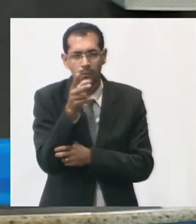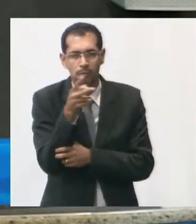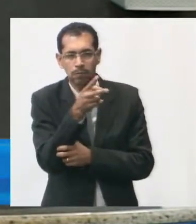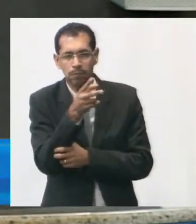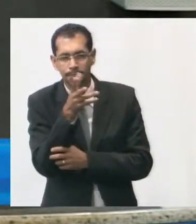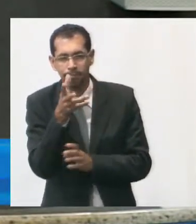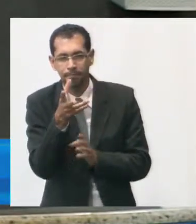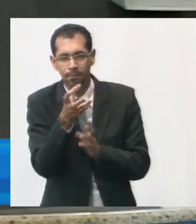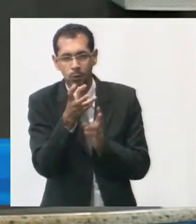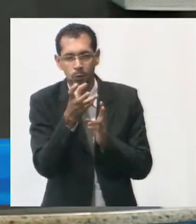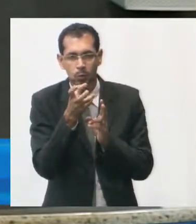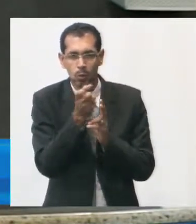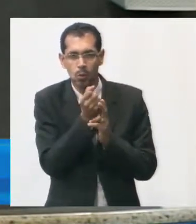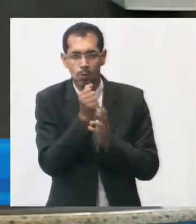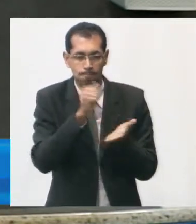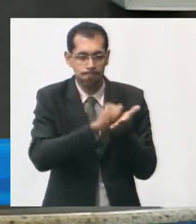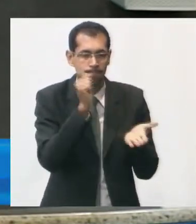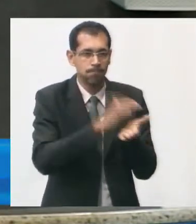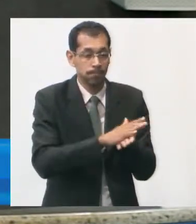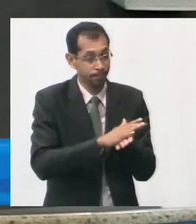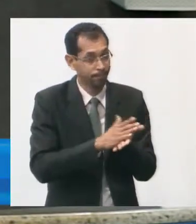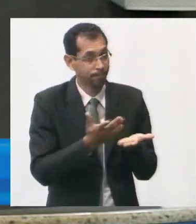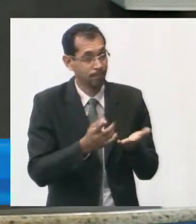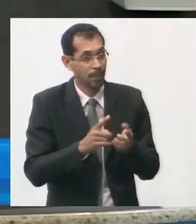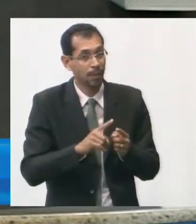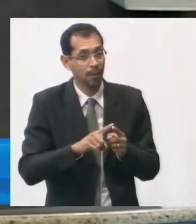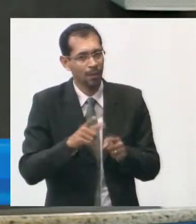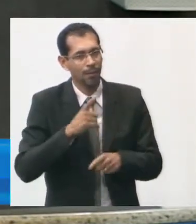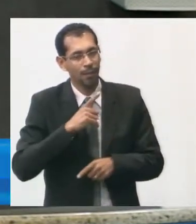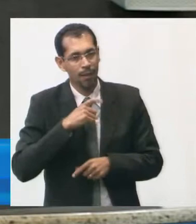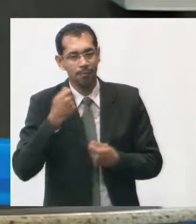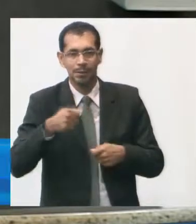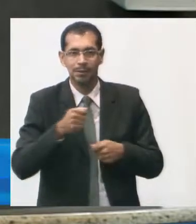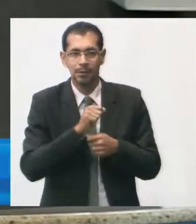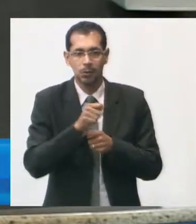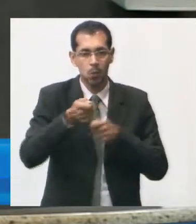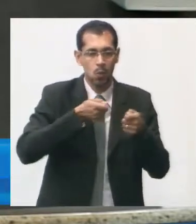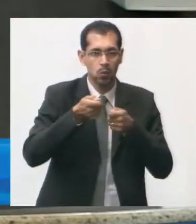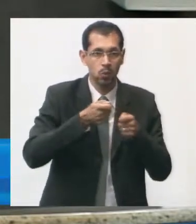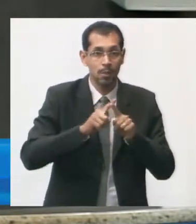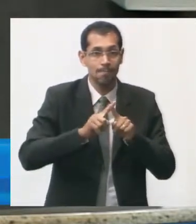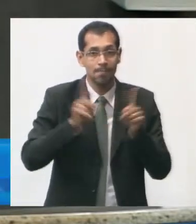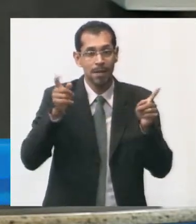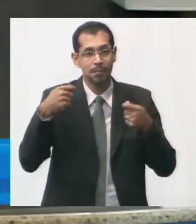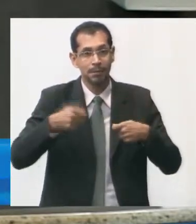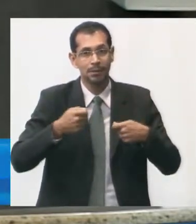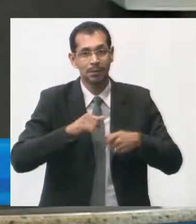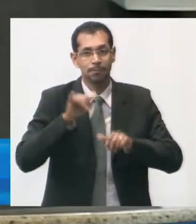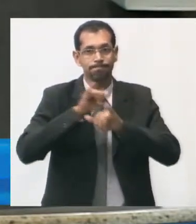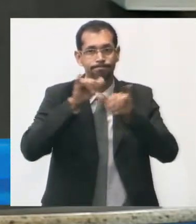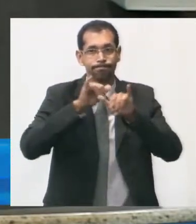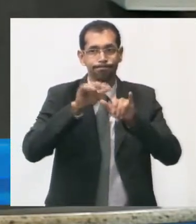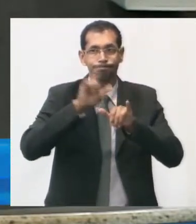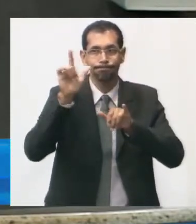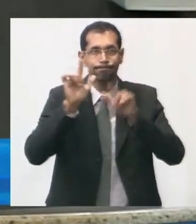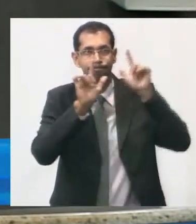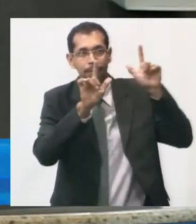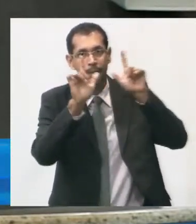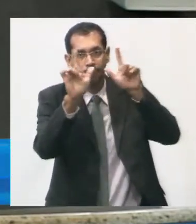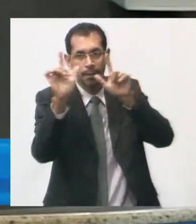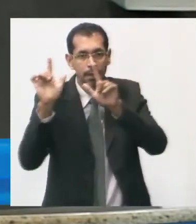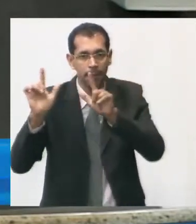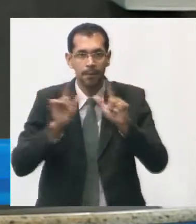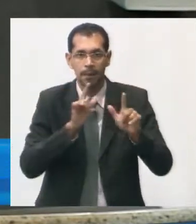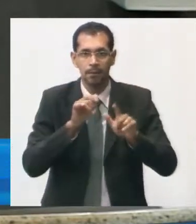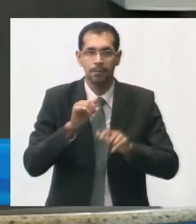controlador de velocidade. Tem que ter, mas tem que ter a publicidade. O motorista tem que saber que existe radar, tem que saber que essa rodovia